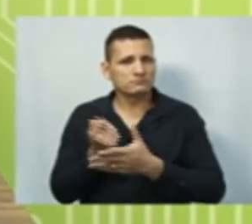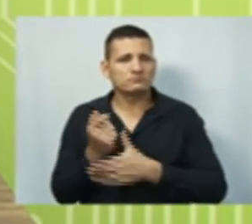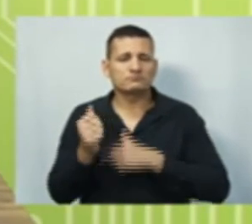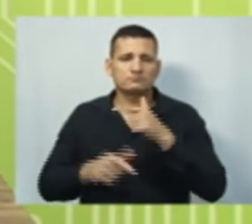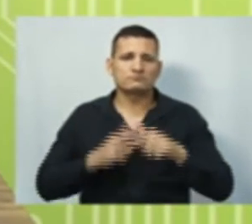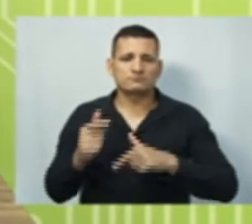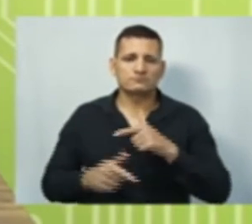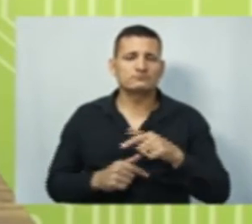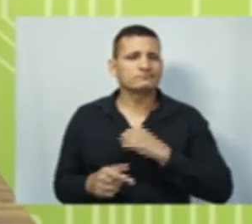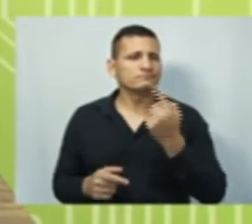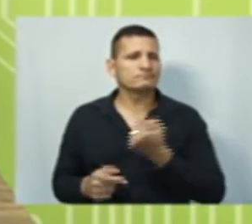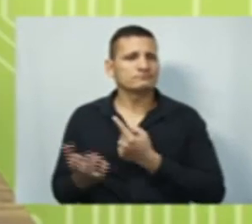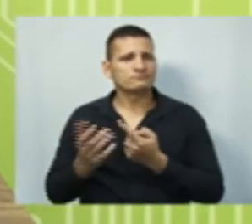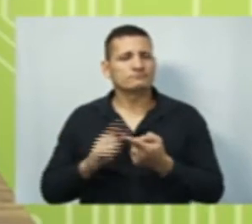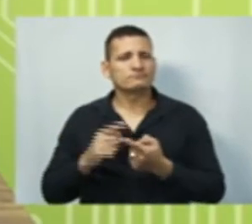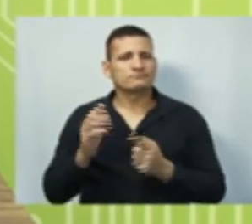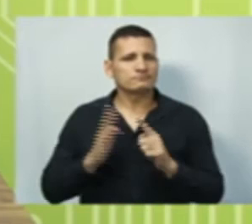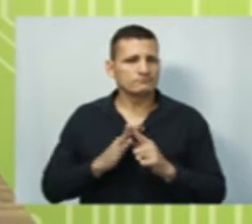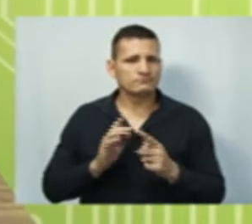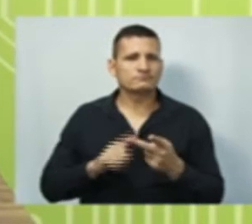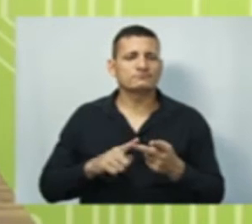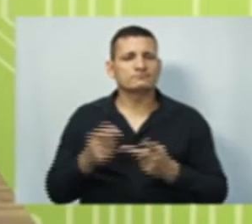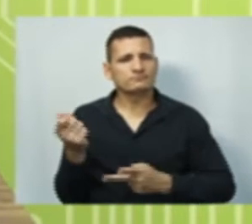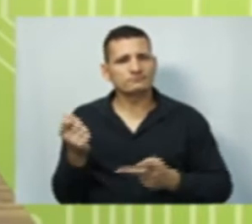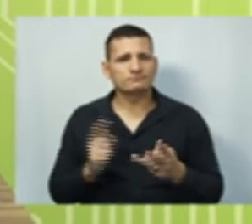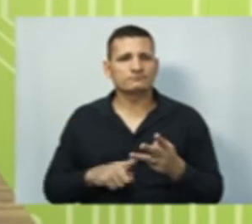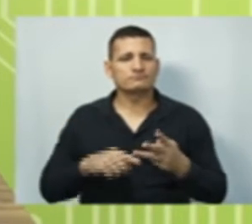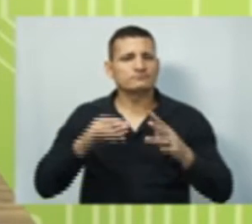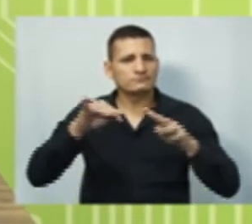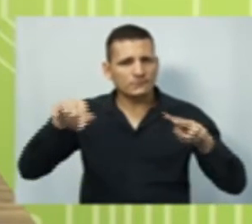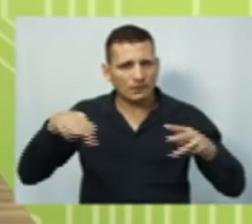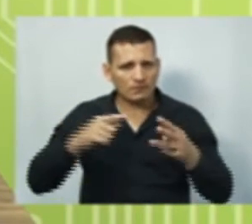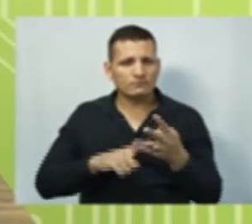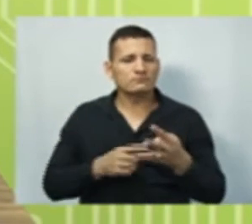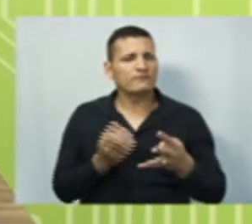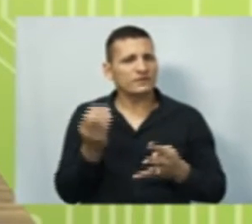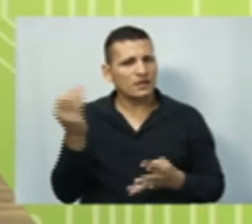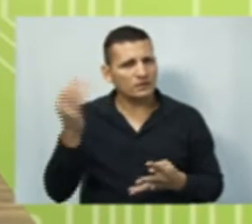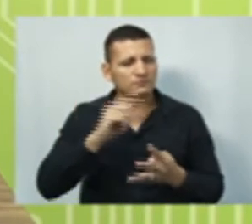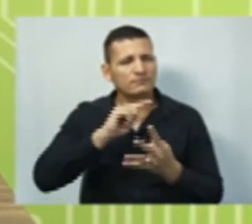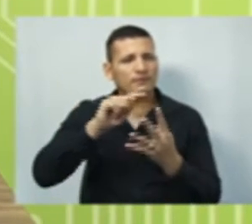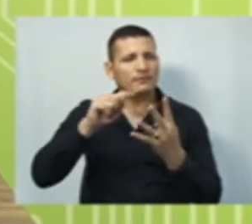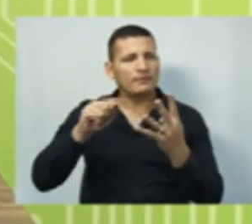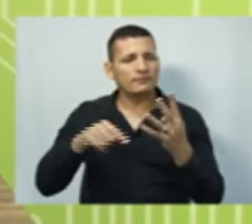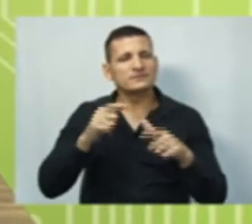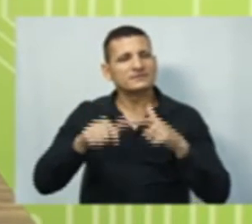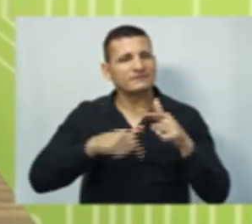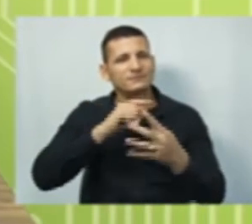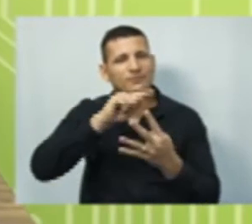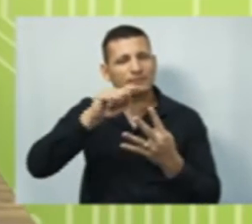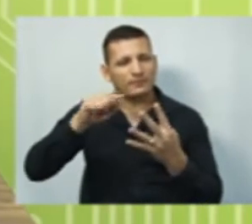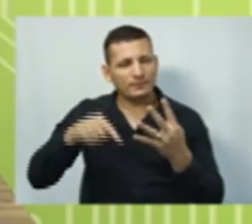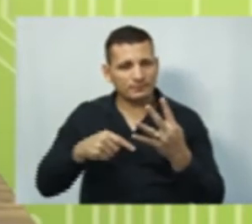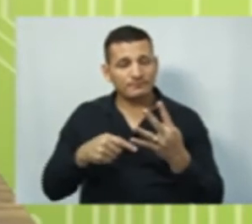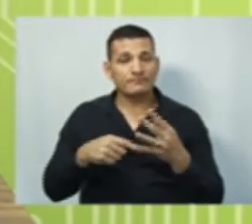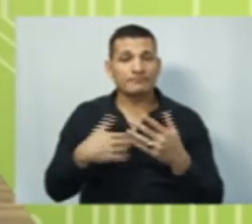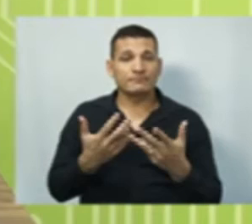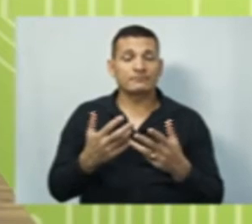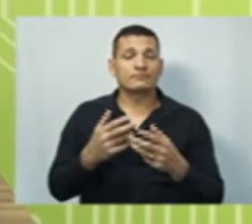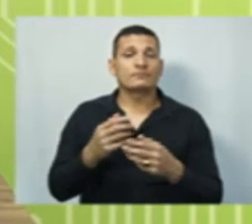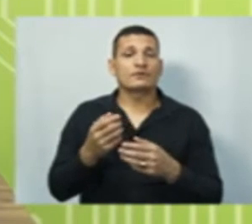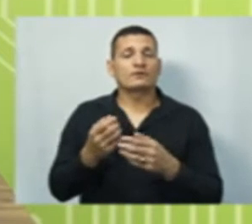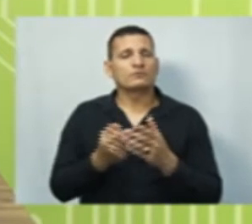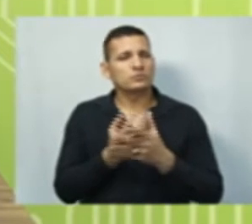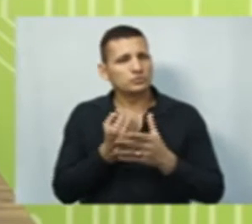Nós queremos comprar casa, carro, terra, viagens e muitos serviços para nos deixar muito tranquilos. Então, produzir bens